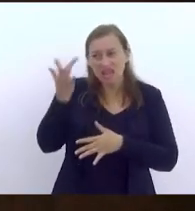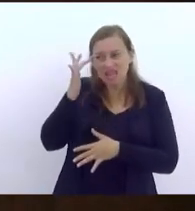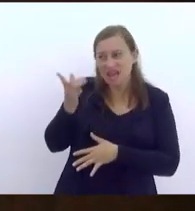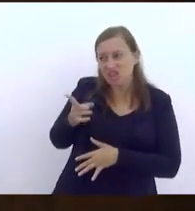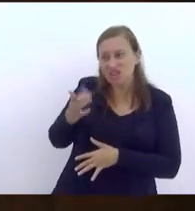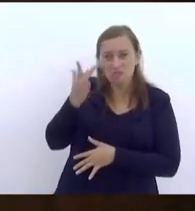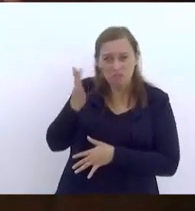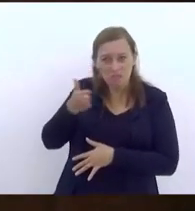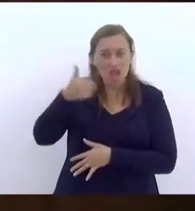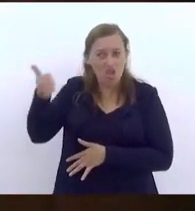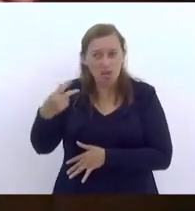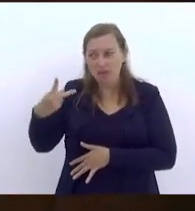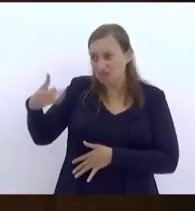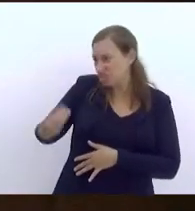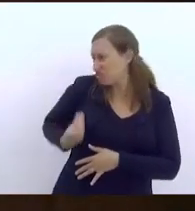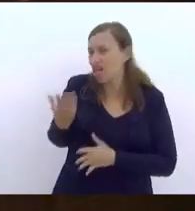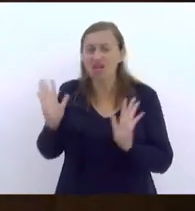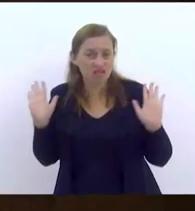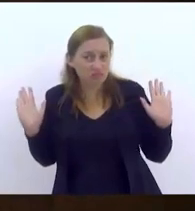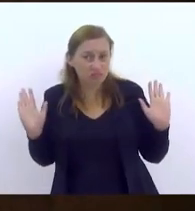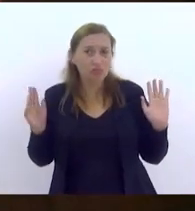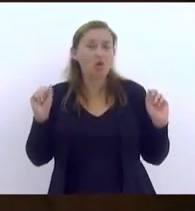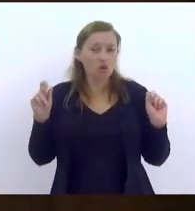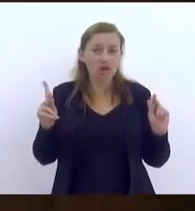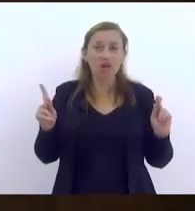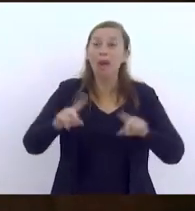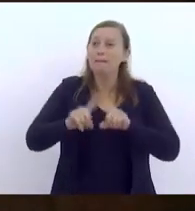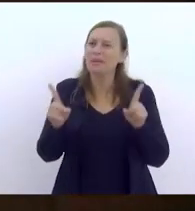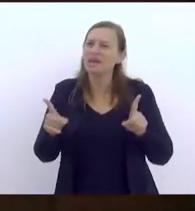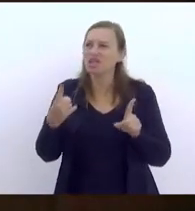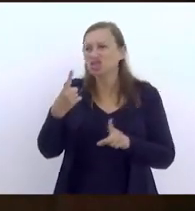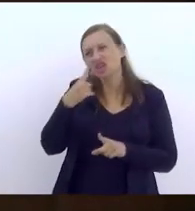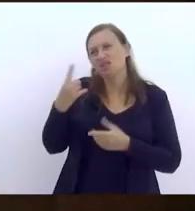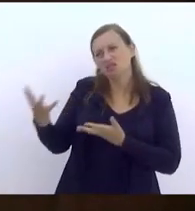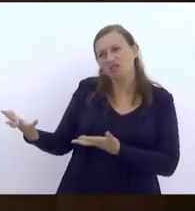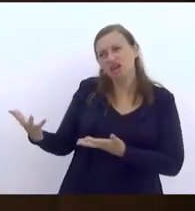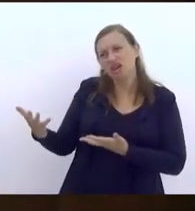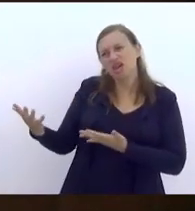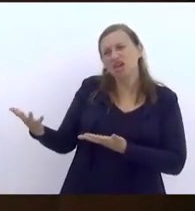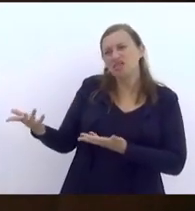bem deles, se eles acham que é para o bem deles, que eles façam. Mas a gente está recebendo